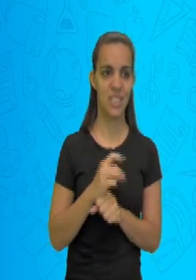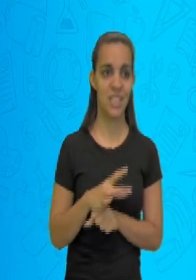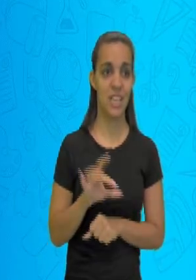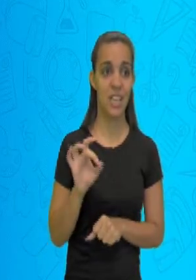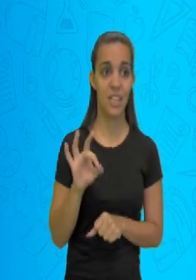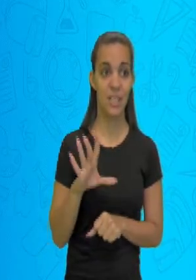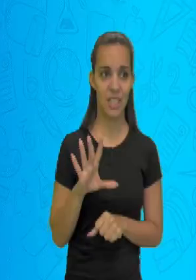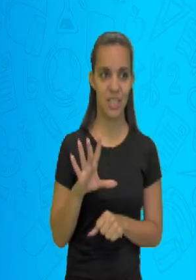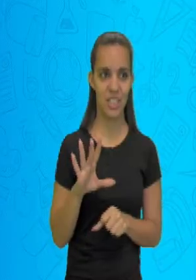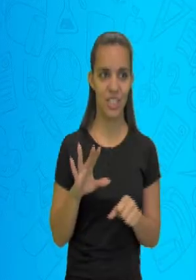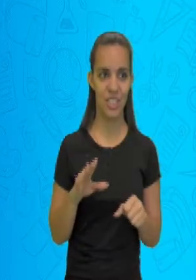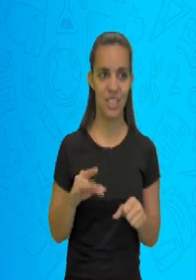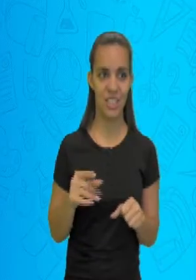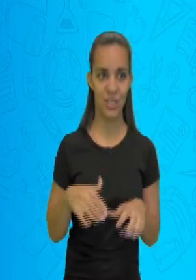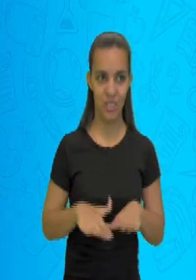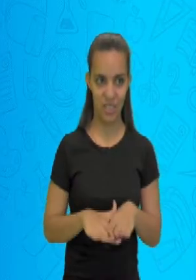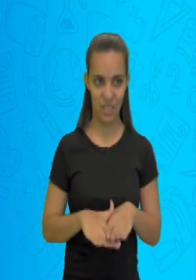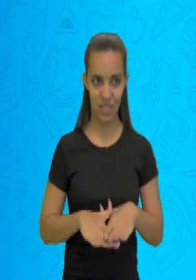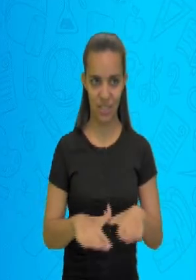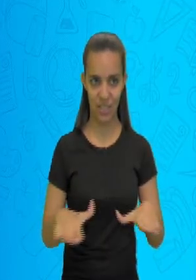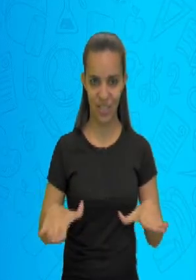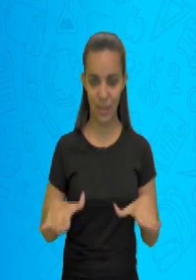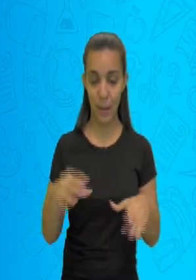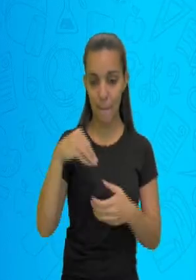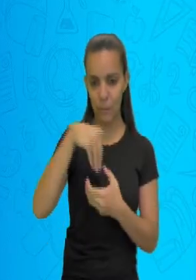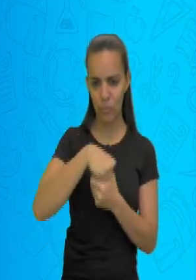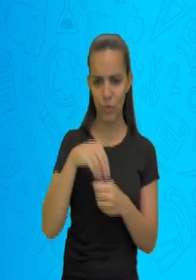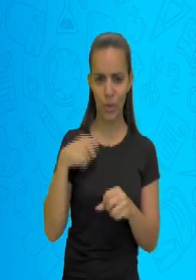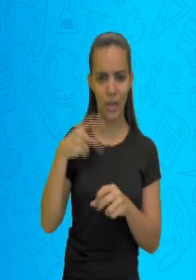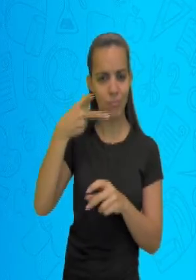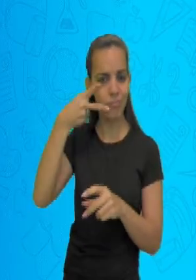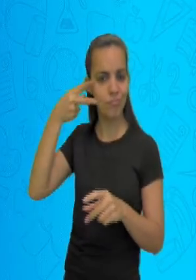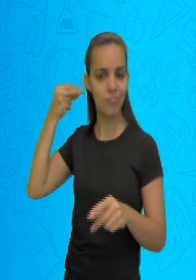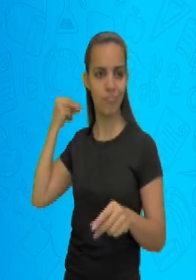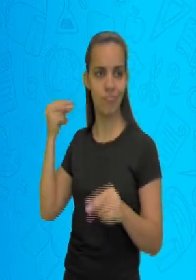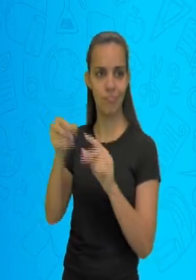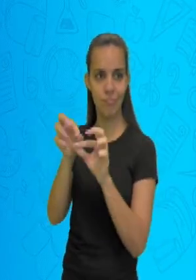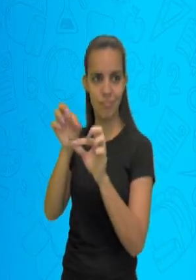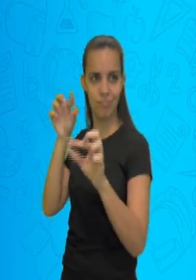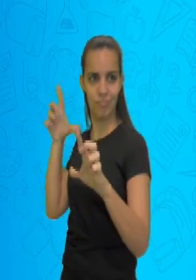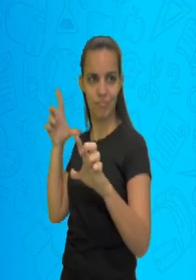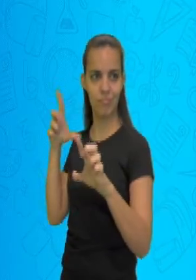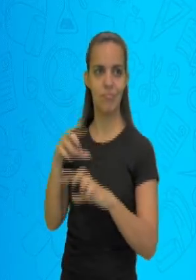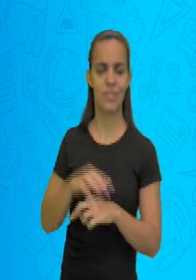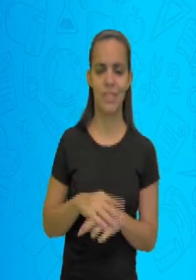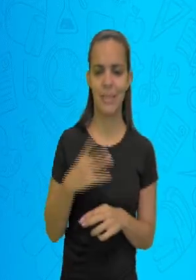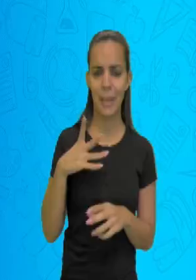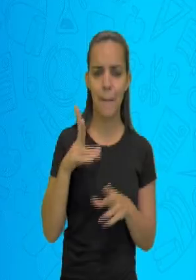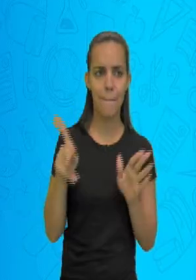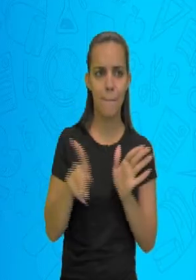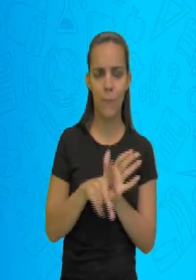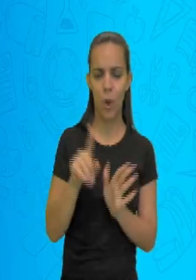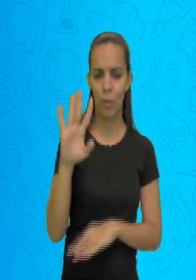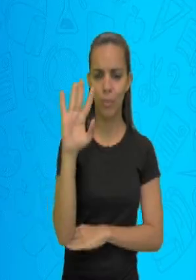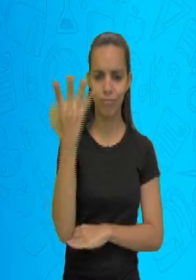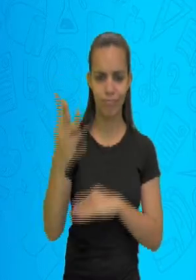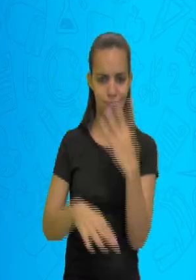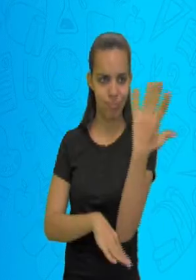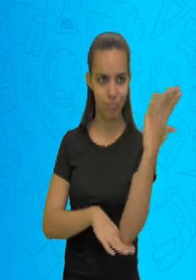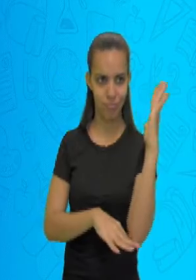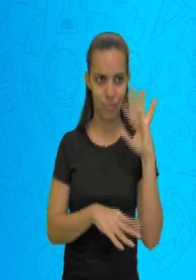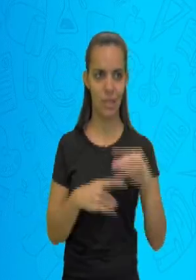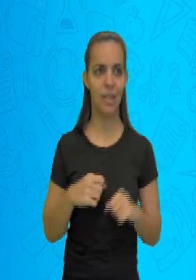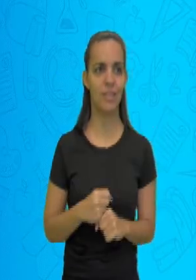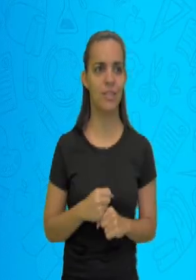construída numa parte da aldeia indígena, com madeira da própria natureza, eles pegam as madeiras, eles têm